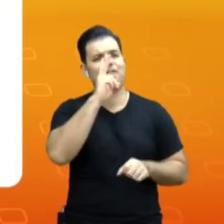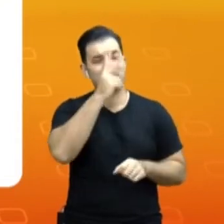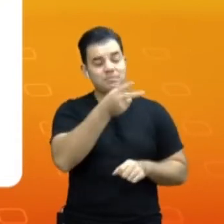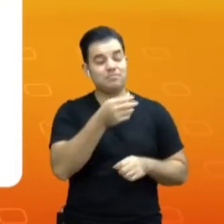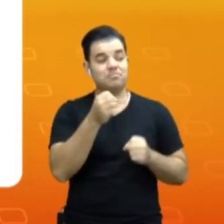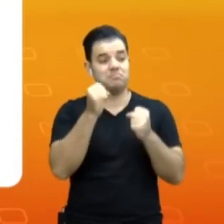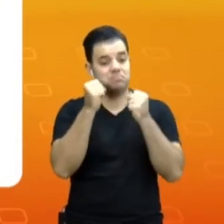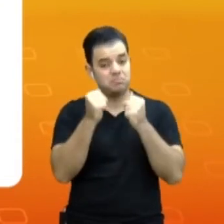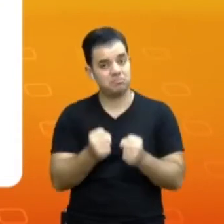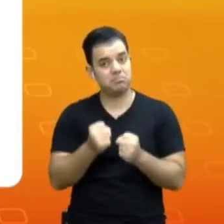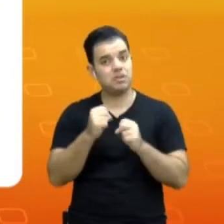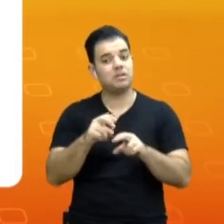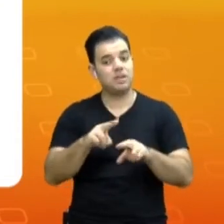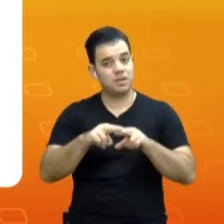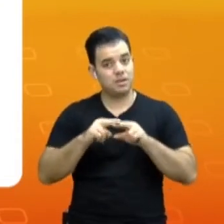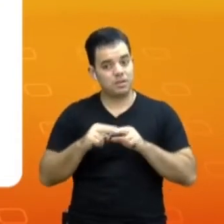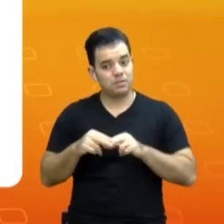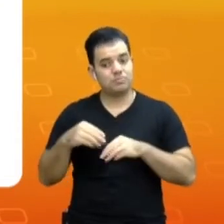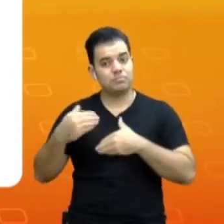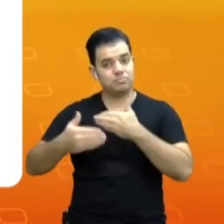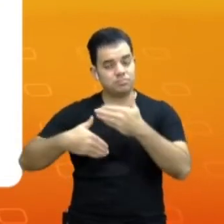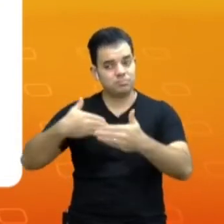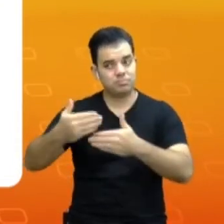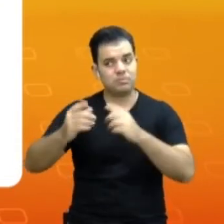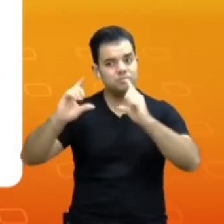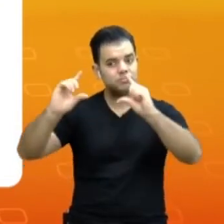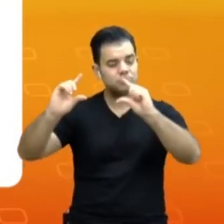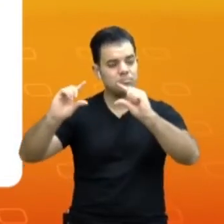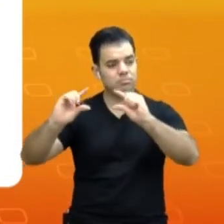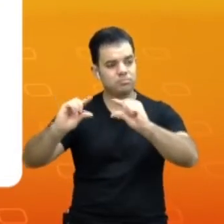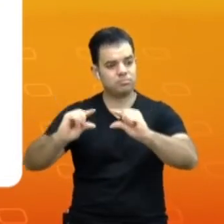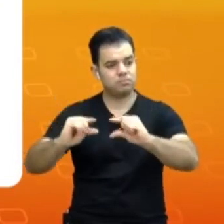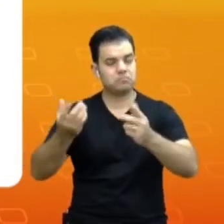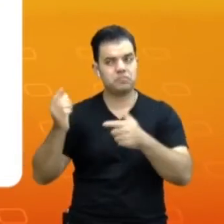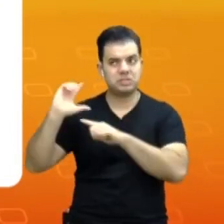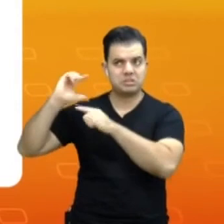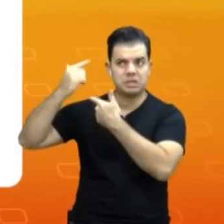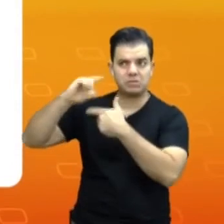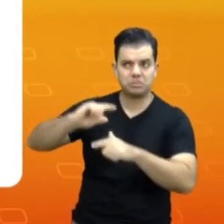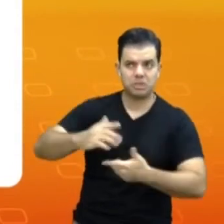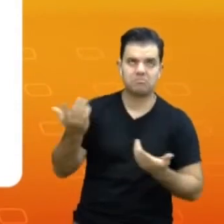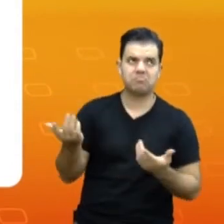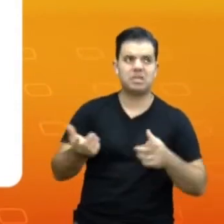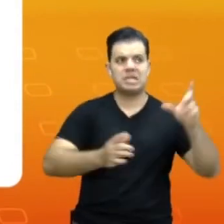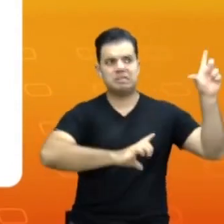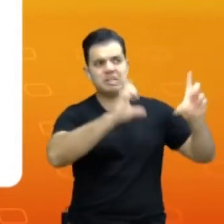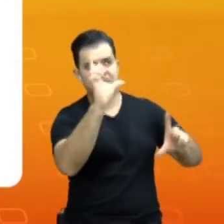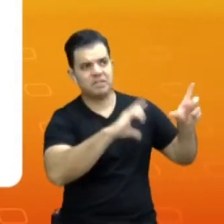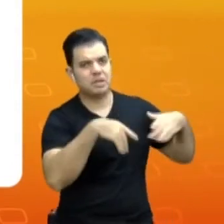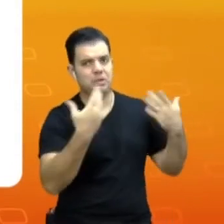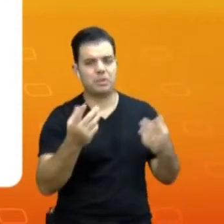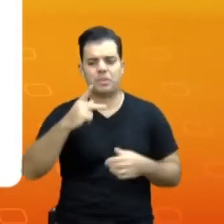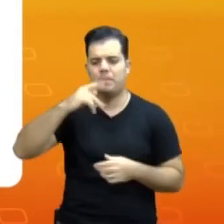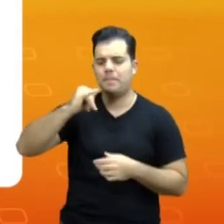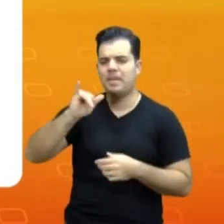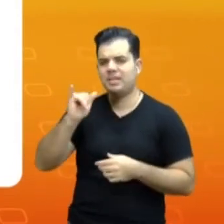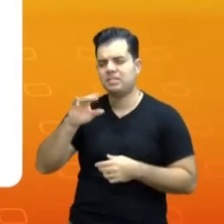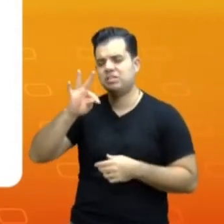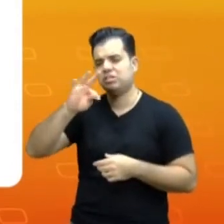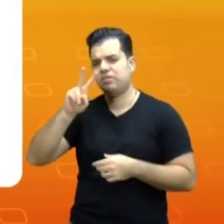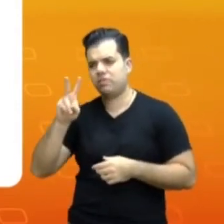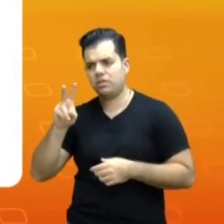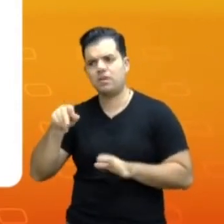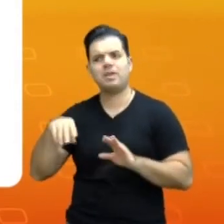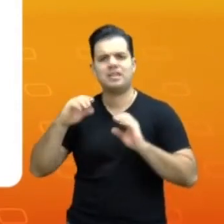Talvez, tendencialmente, vá diminuir mais nos meios tradicionais, como TV e Pay TV, mas aí vem o digital para compensar